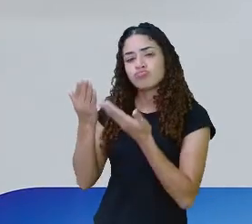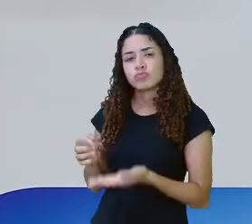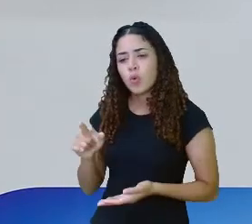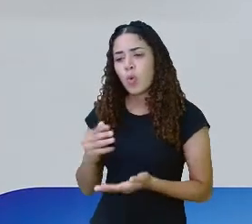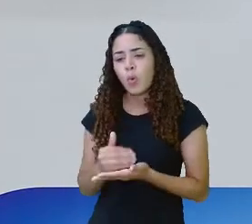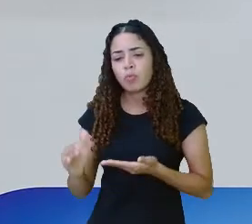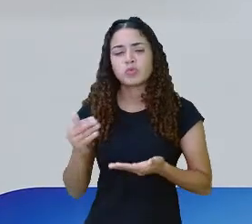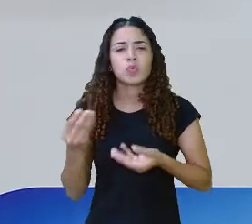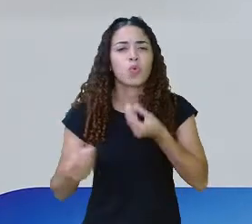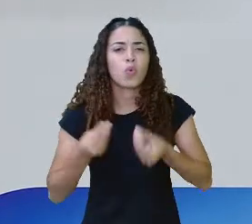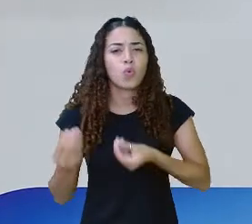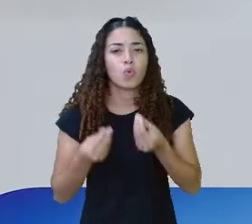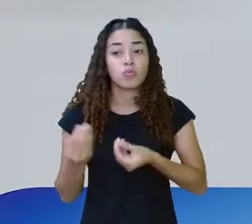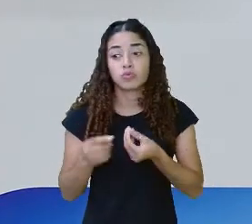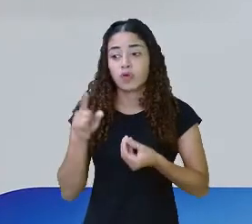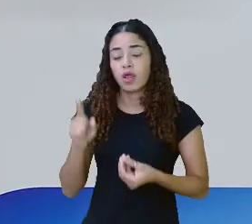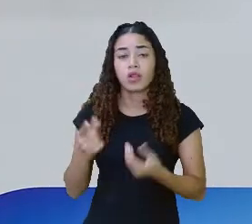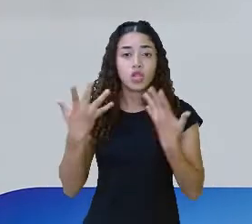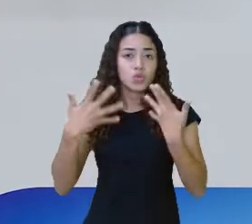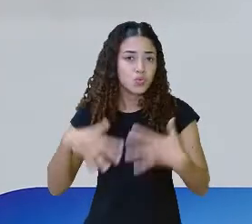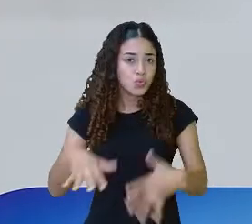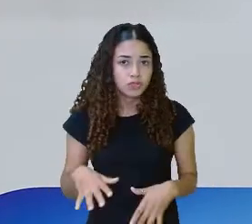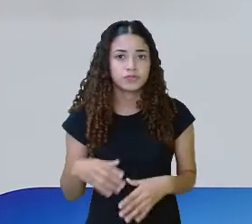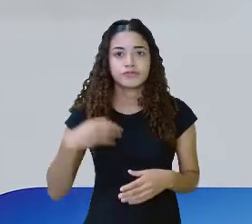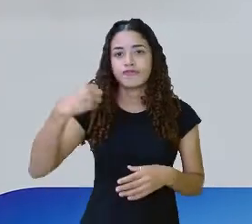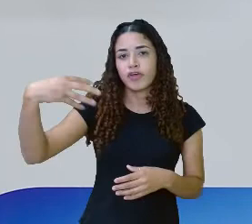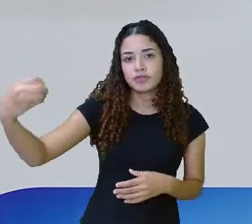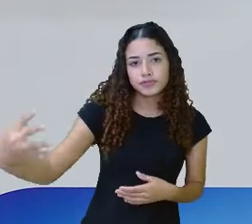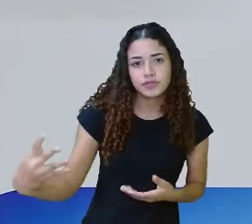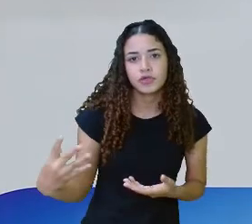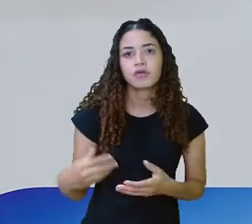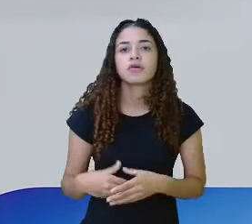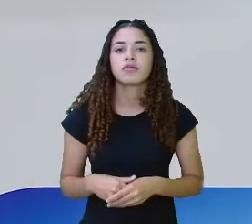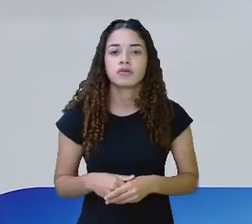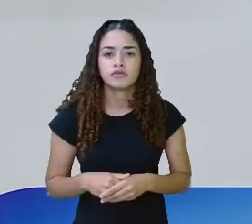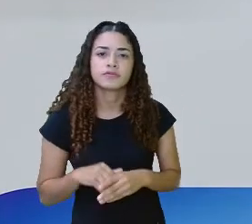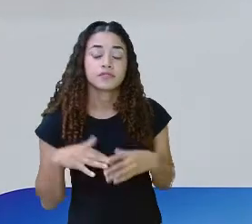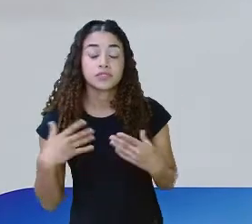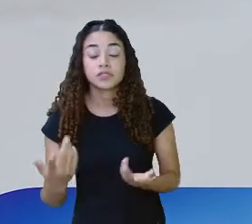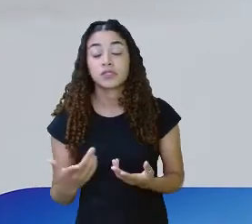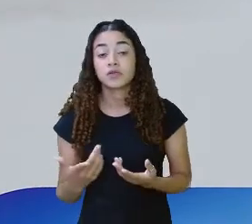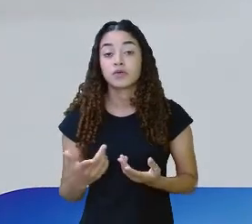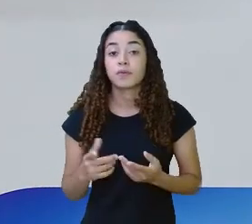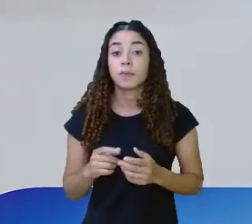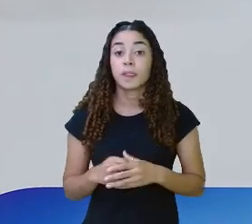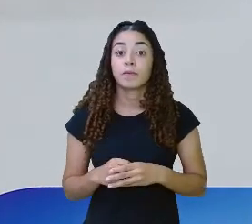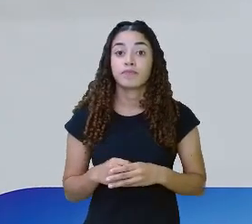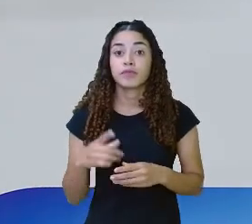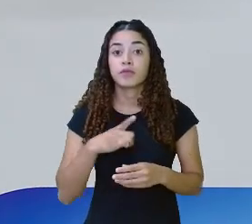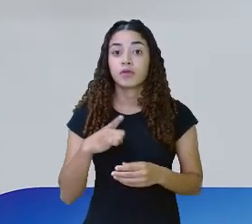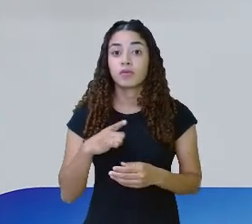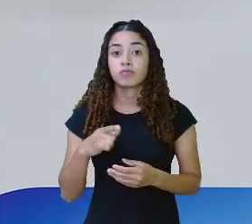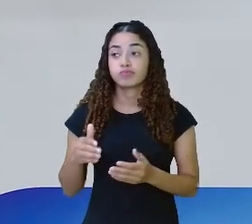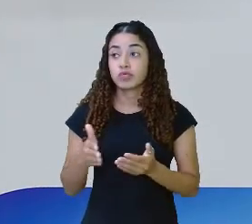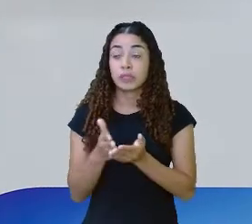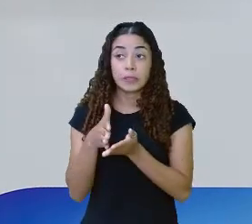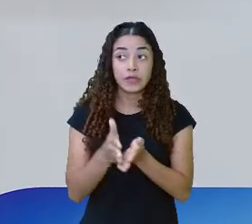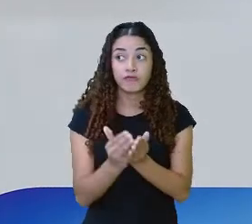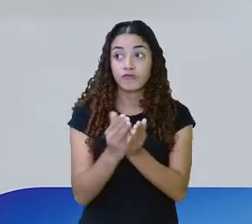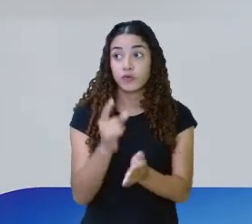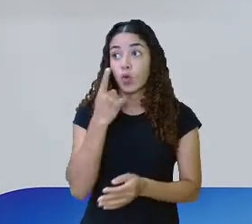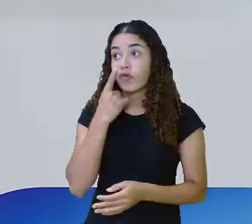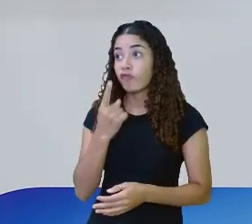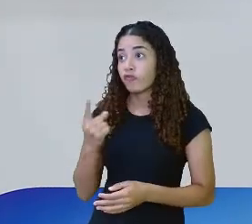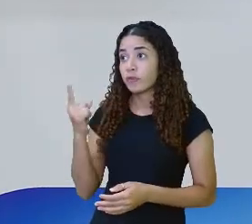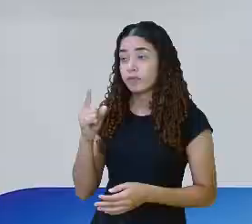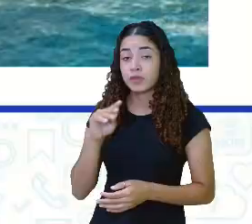essa história, né? Darwin era um naturalista, viajava bastante. Então, em cima desse navio Beagle, né, que se chama de